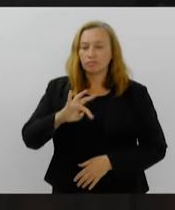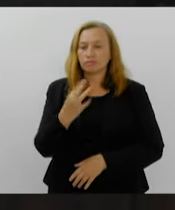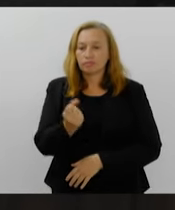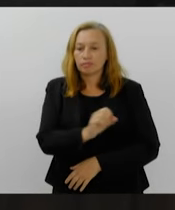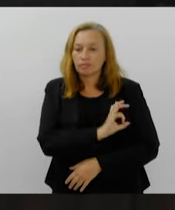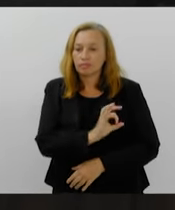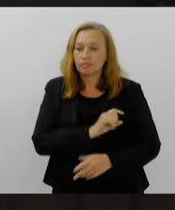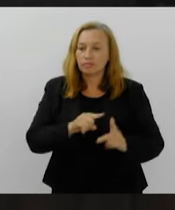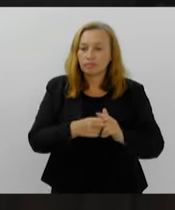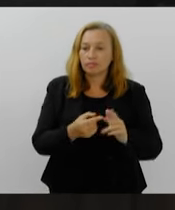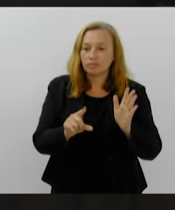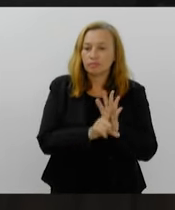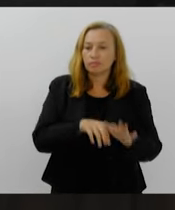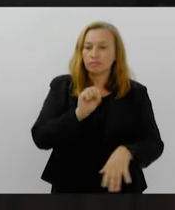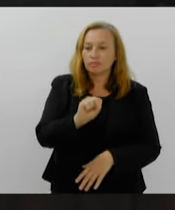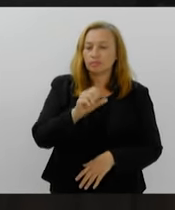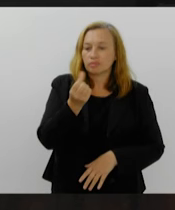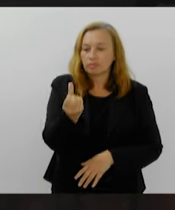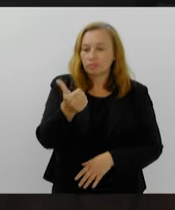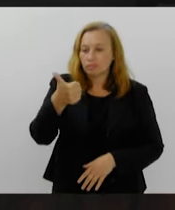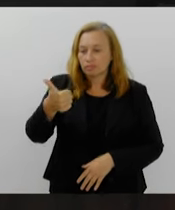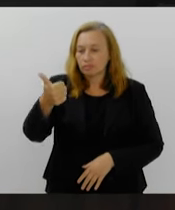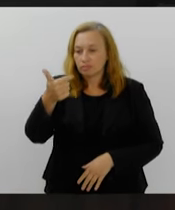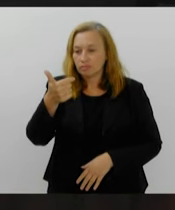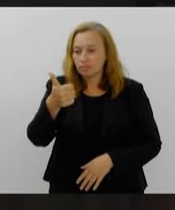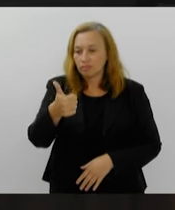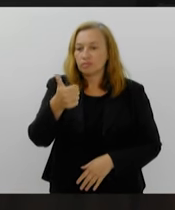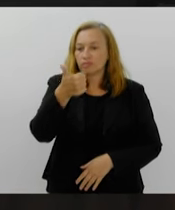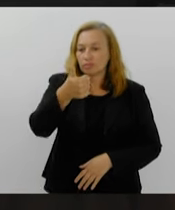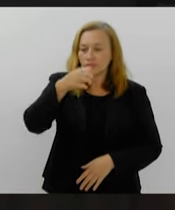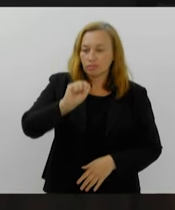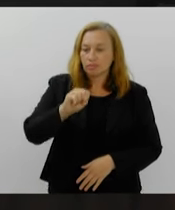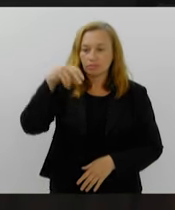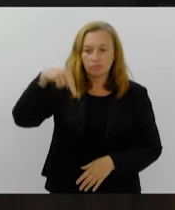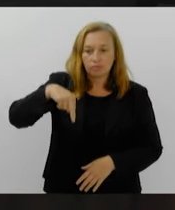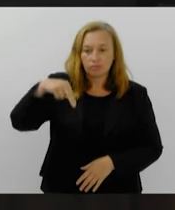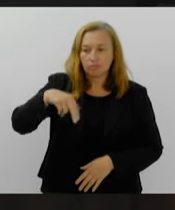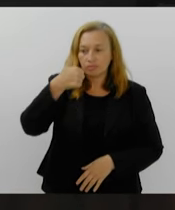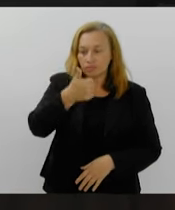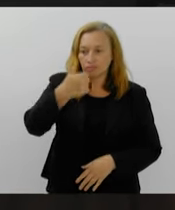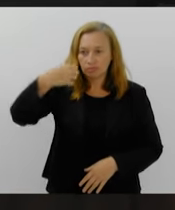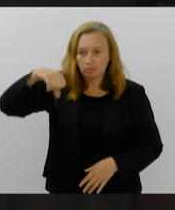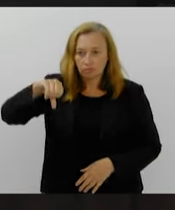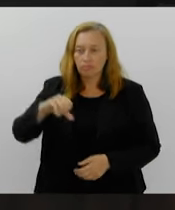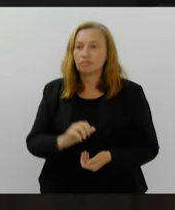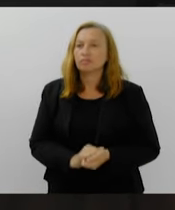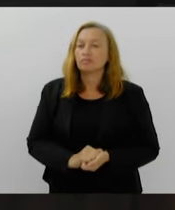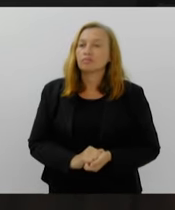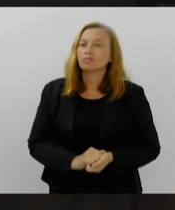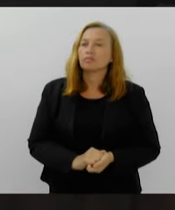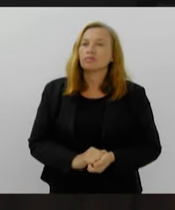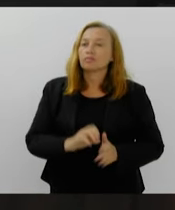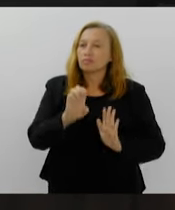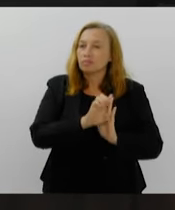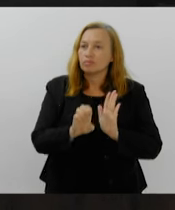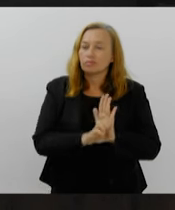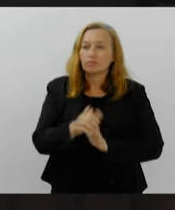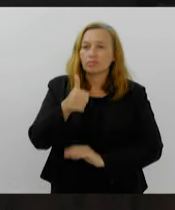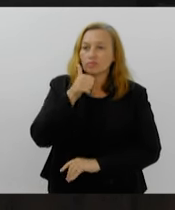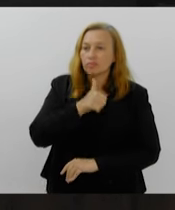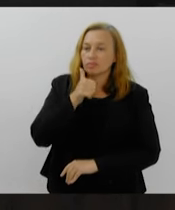número 8621 de 18 de novembro de 2019 que institui o estatuto da mulher